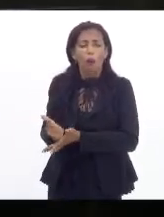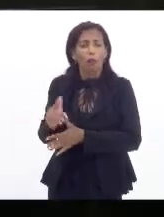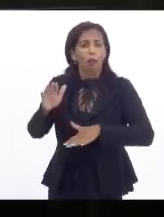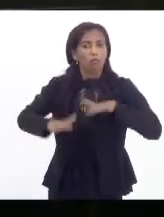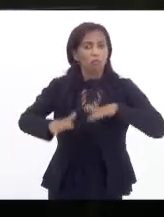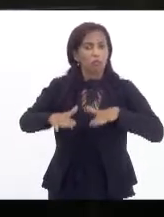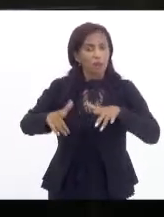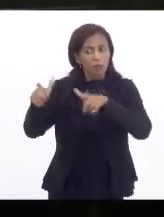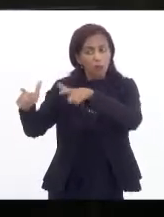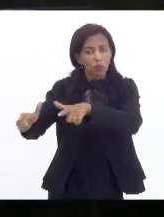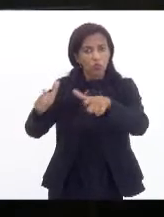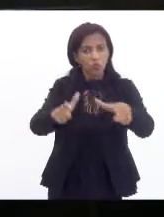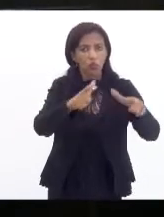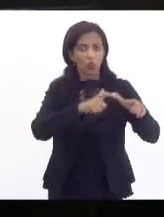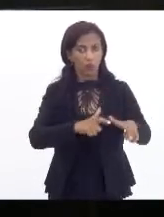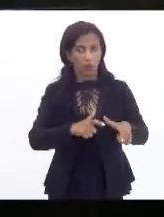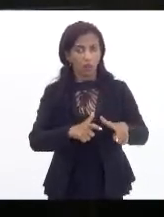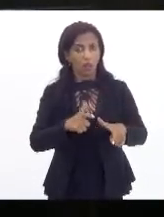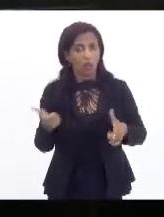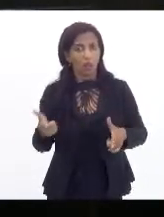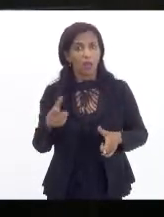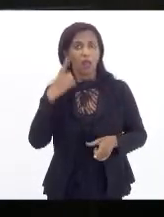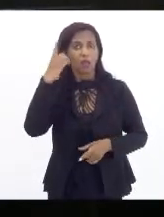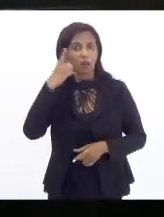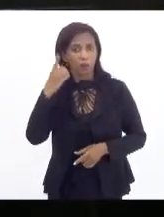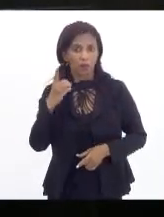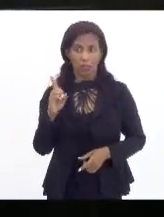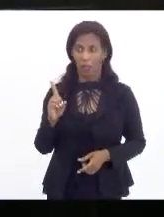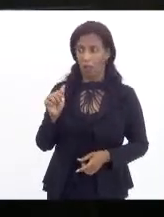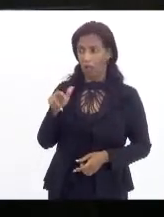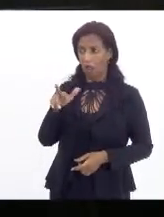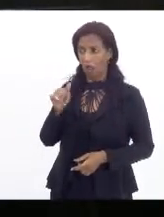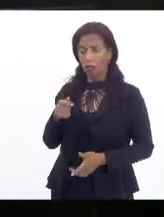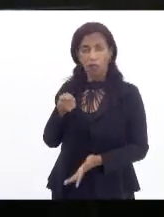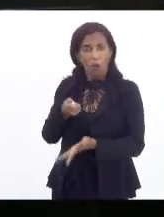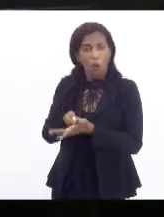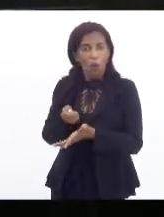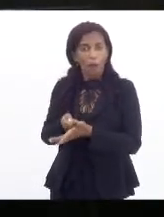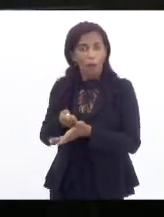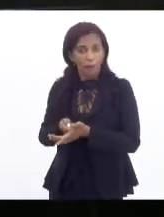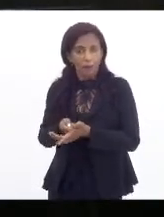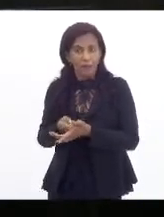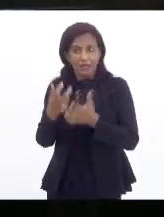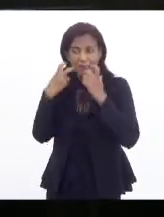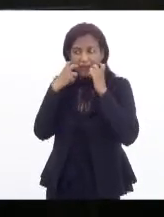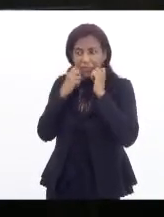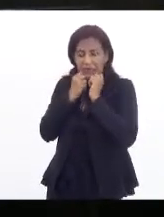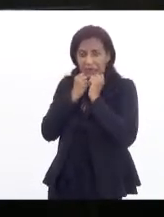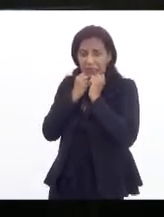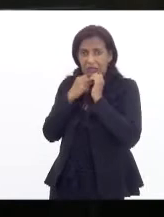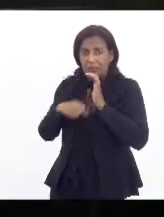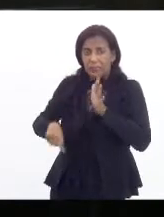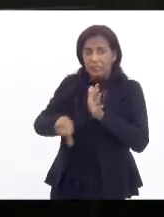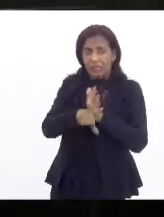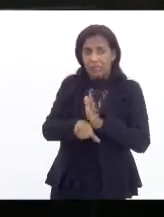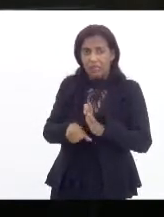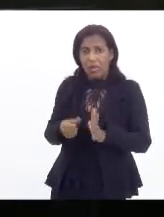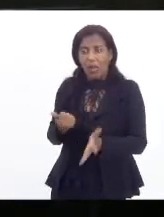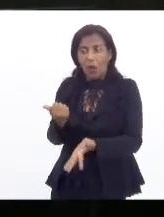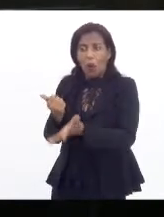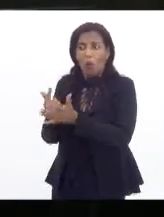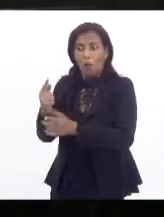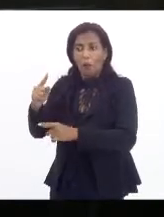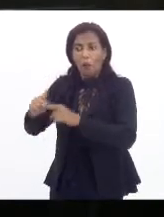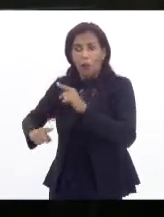dependendo dos territórios em que moram, deputada Adriana Baltazar, ainda são obrigadas, constrangidas pelo crime, a comprar certos